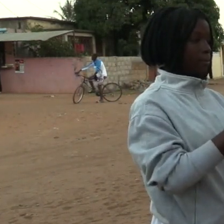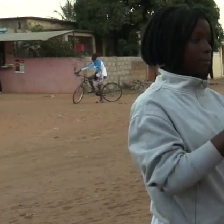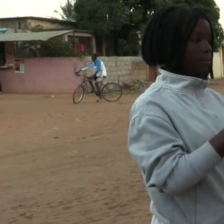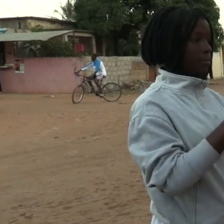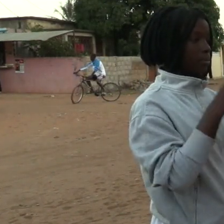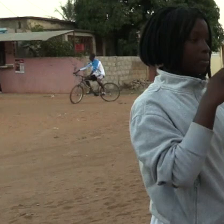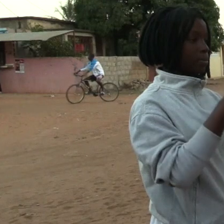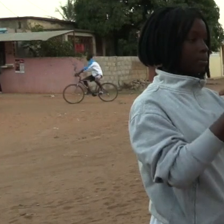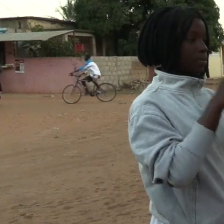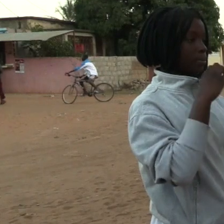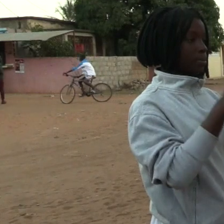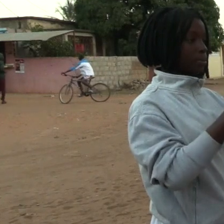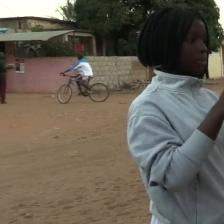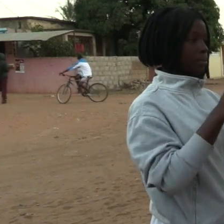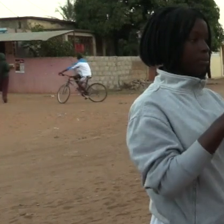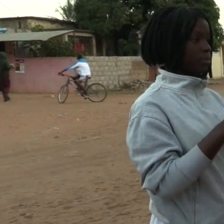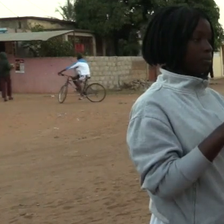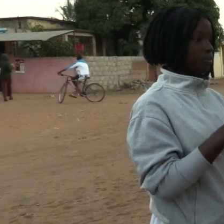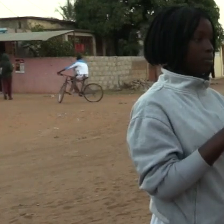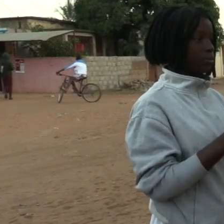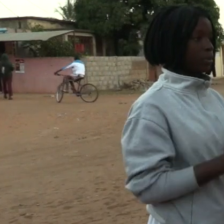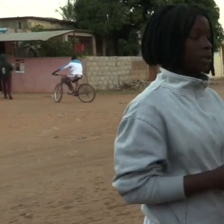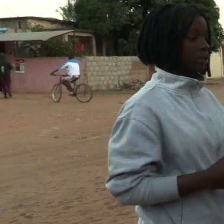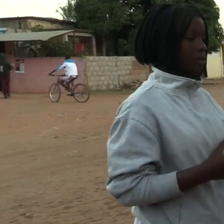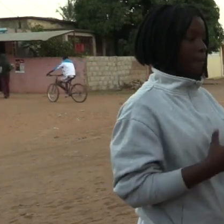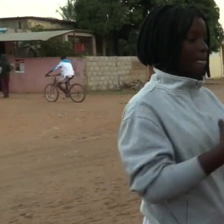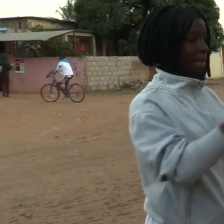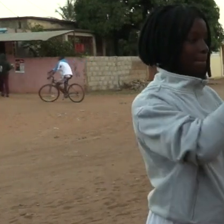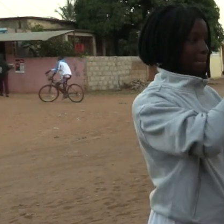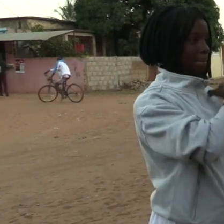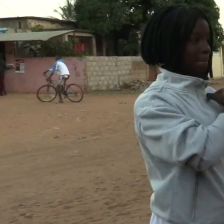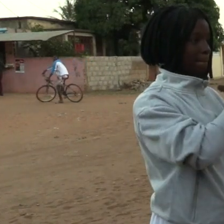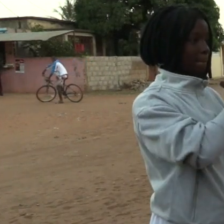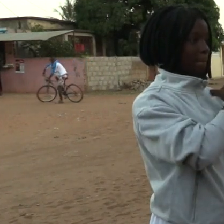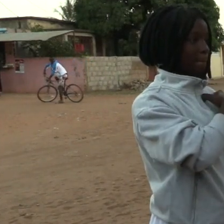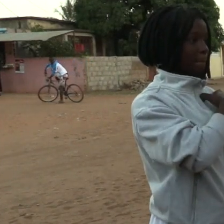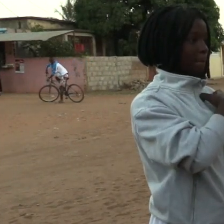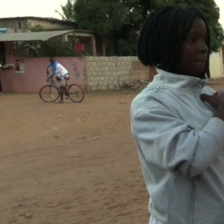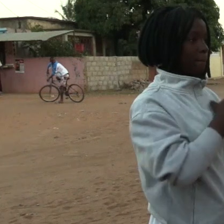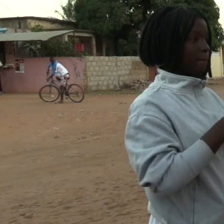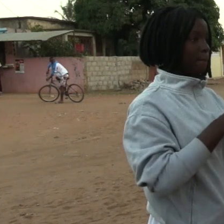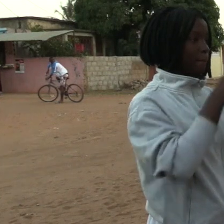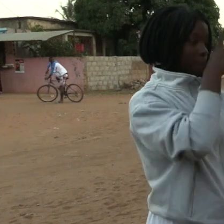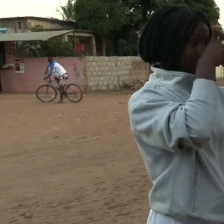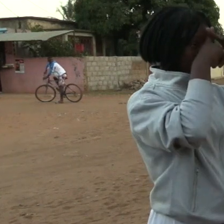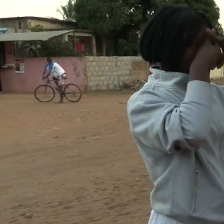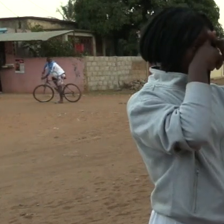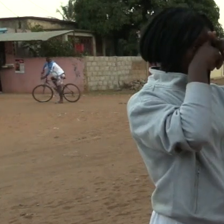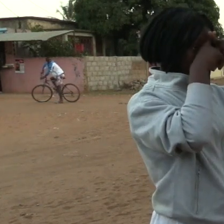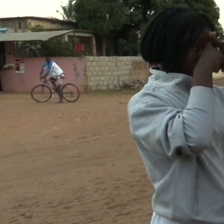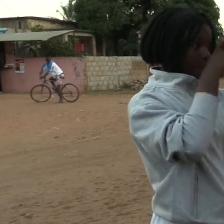Comunicações pode dizer sozinha Ministério do Interior